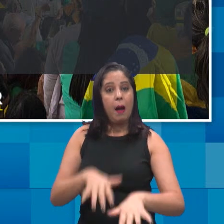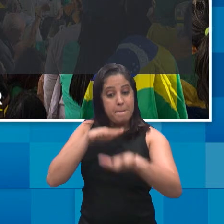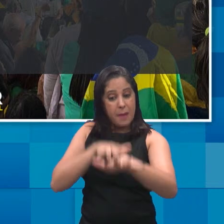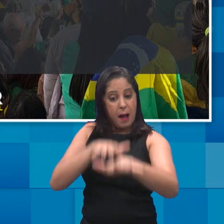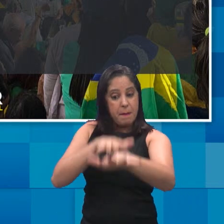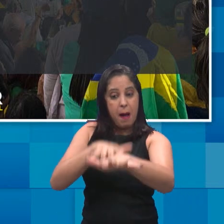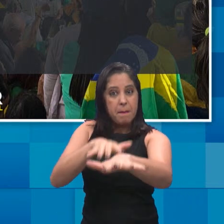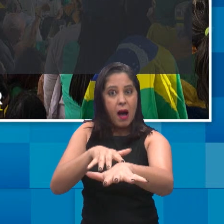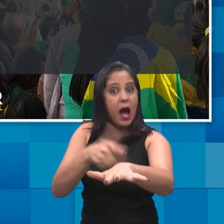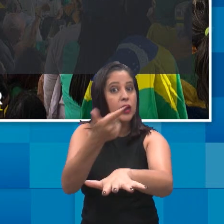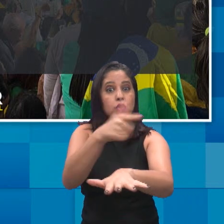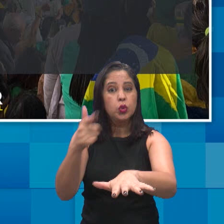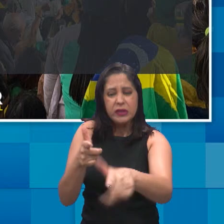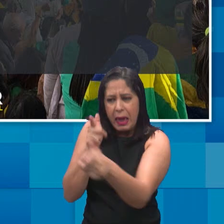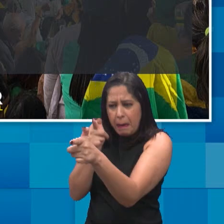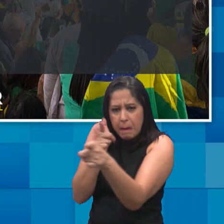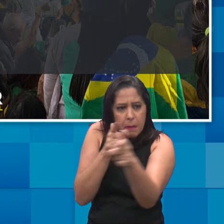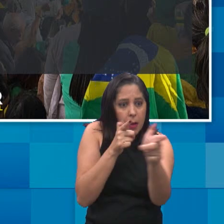golpe.